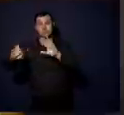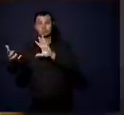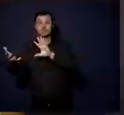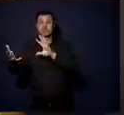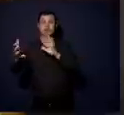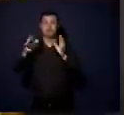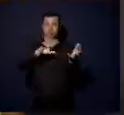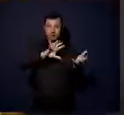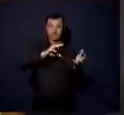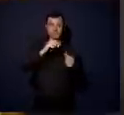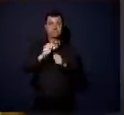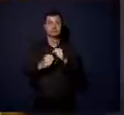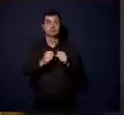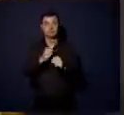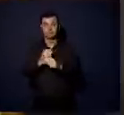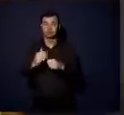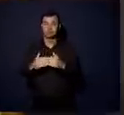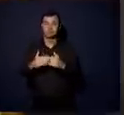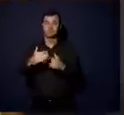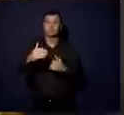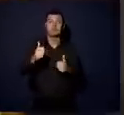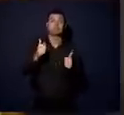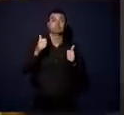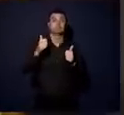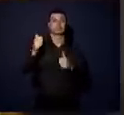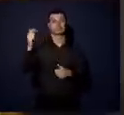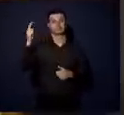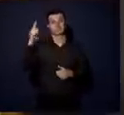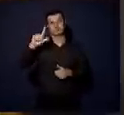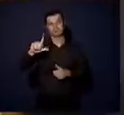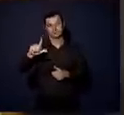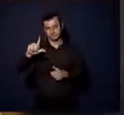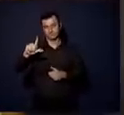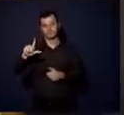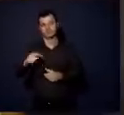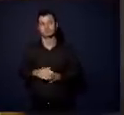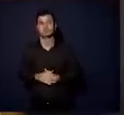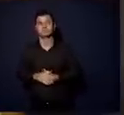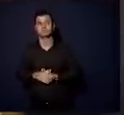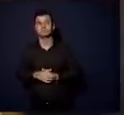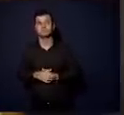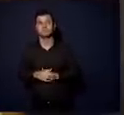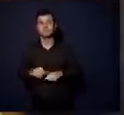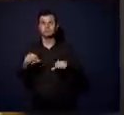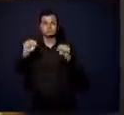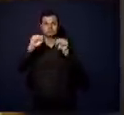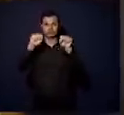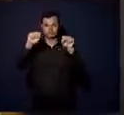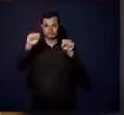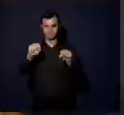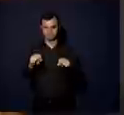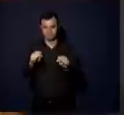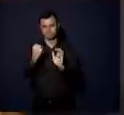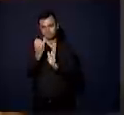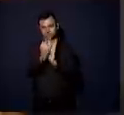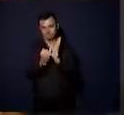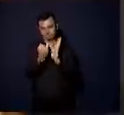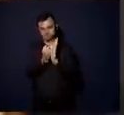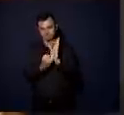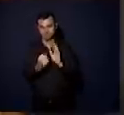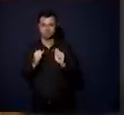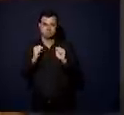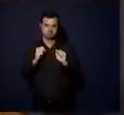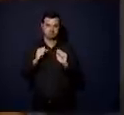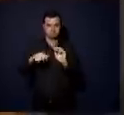ano aí quem sabe a gente vai entrar para história com esse novo esse novo sistema fiscal aí que possa vir de uma tributária